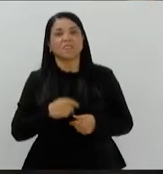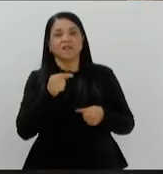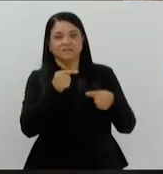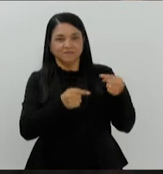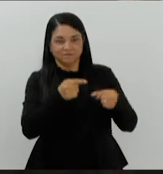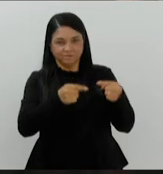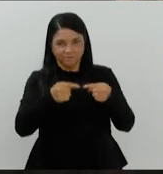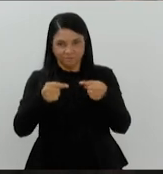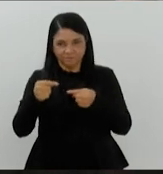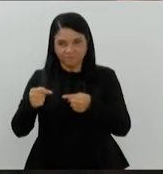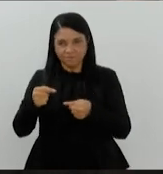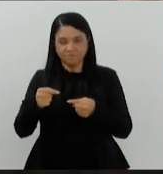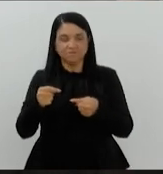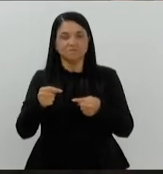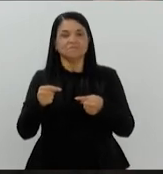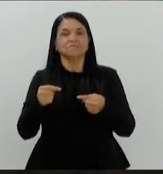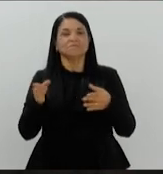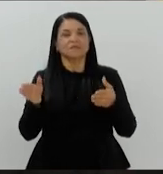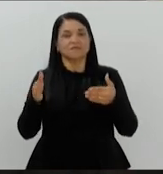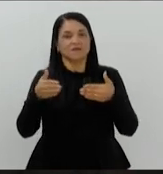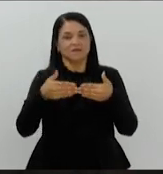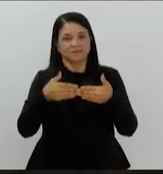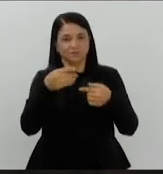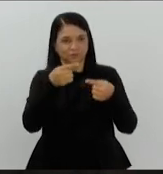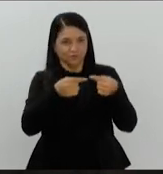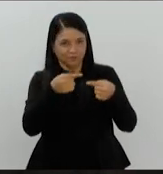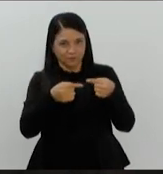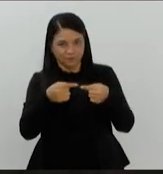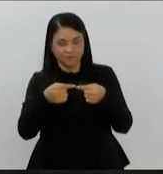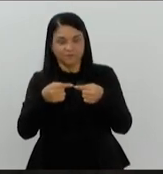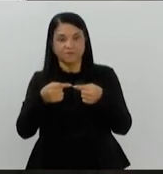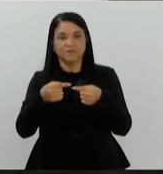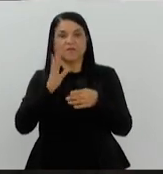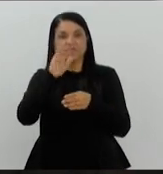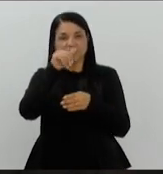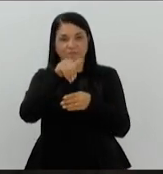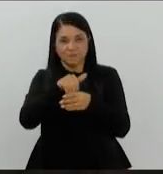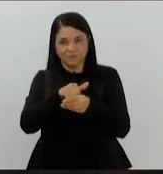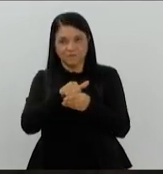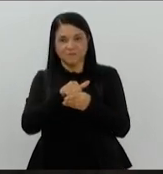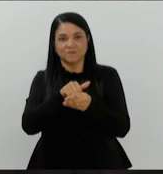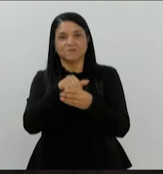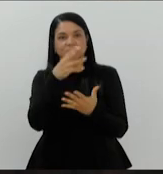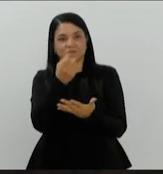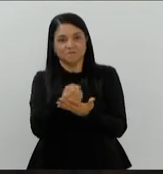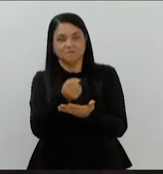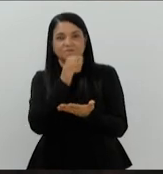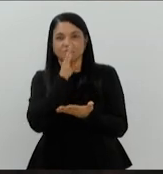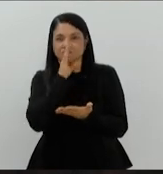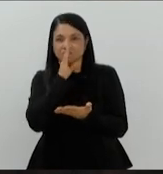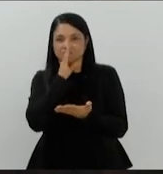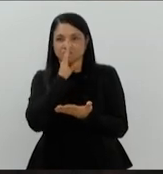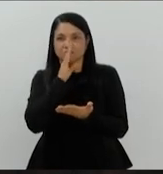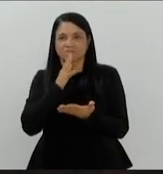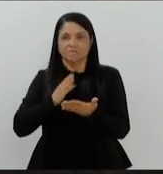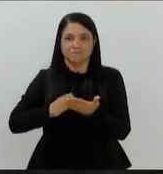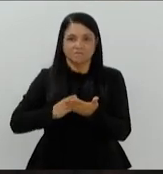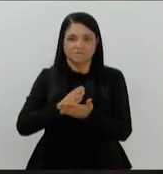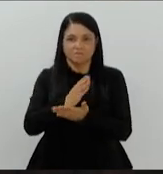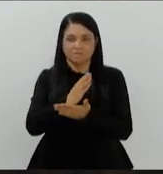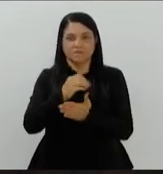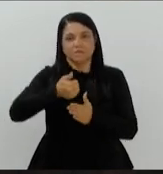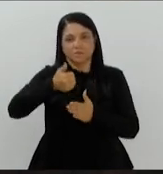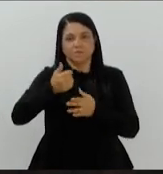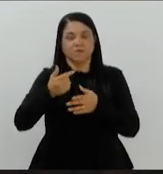discussão, não havendo quem queira discutir, encerrada a discussão, em votação. Senhores que aprovam, permaneçam como estão. Aprovado em